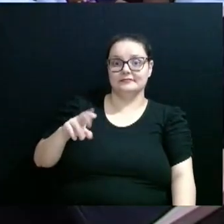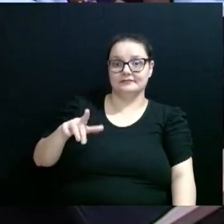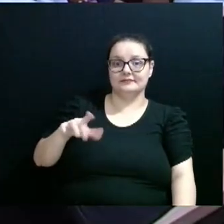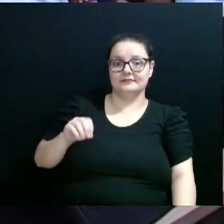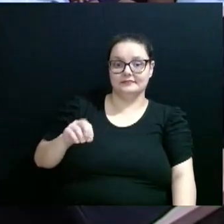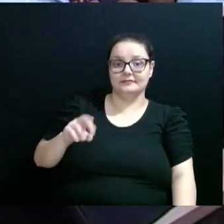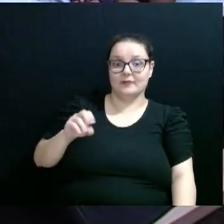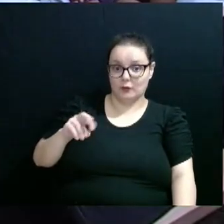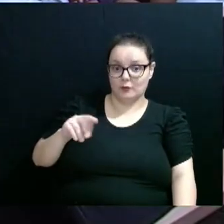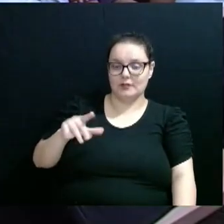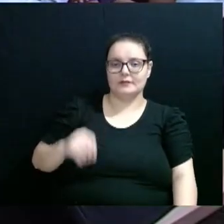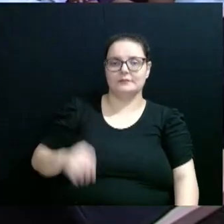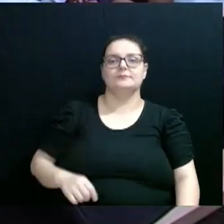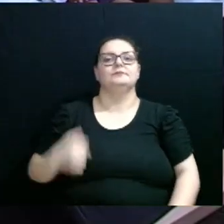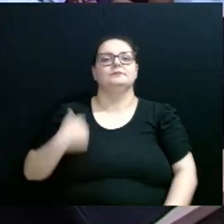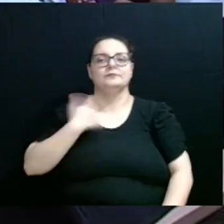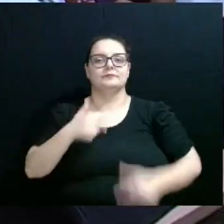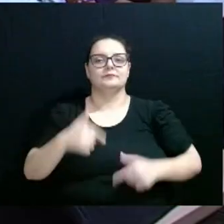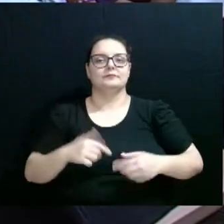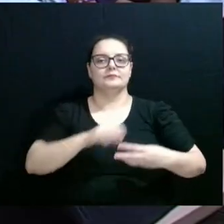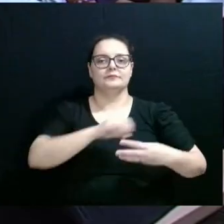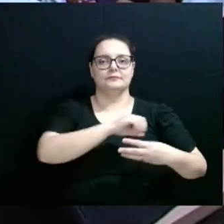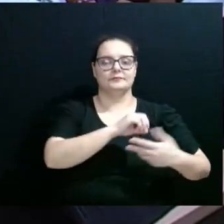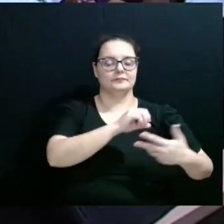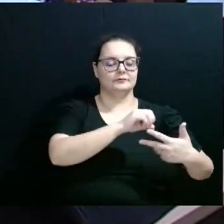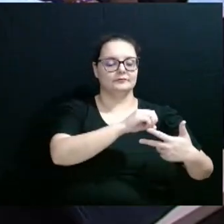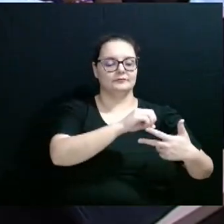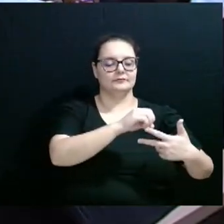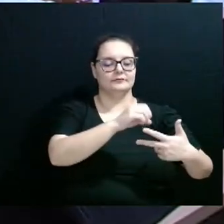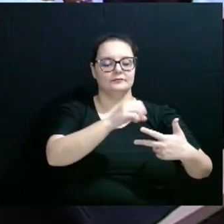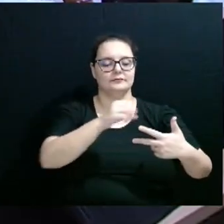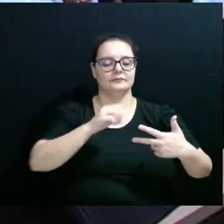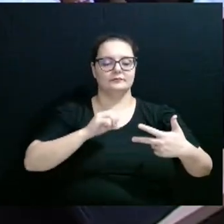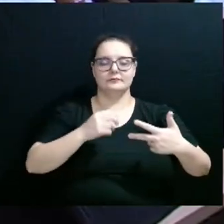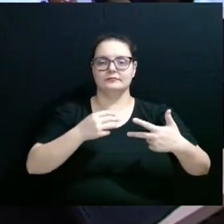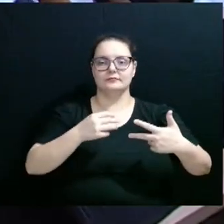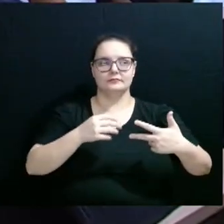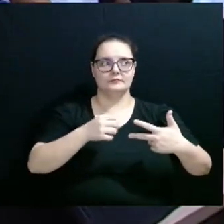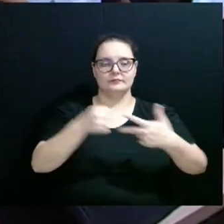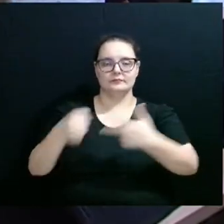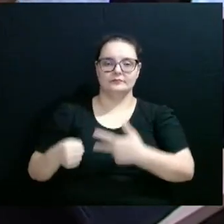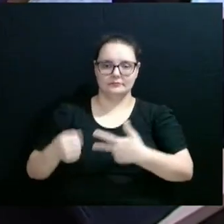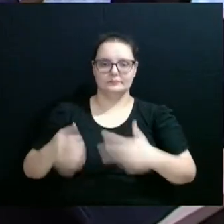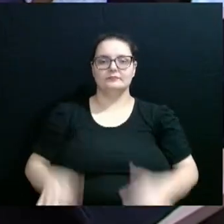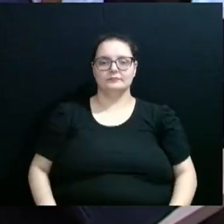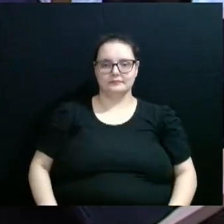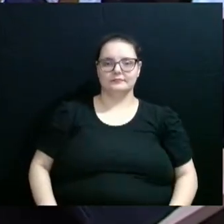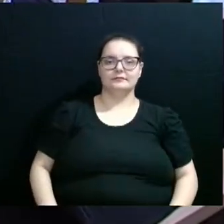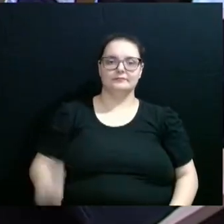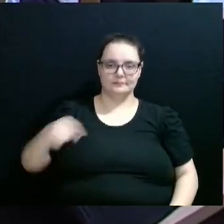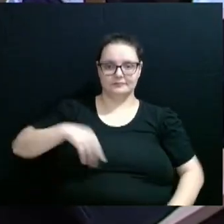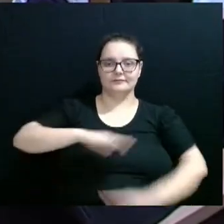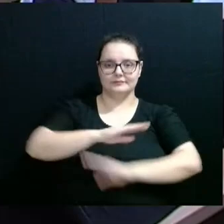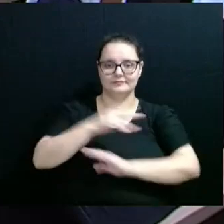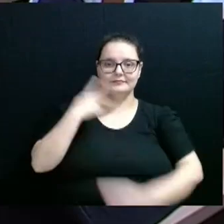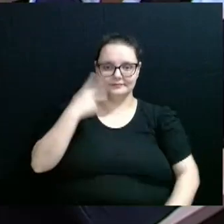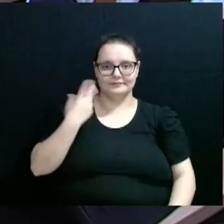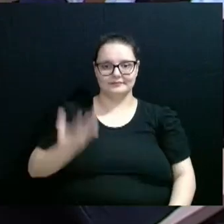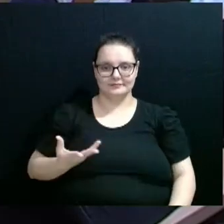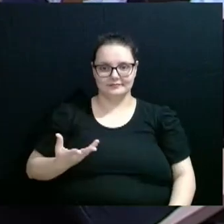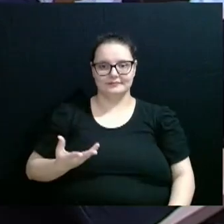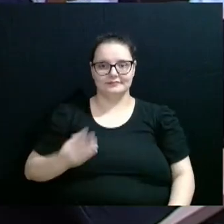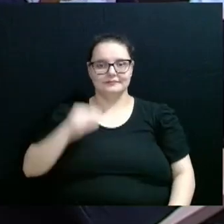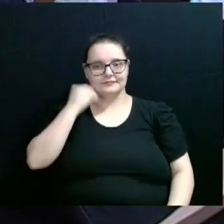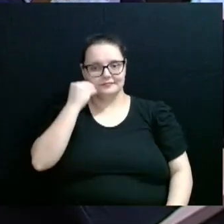o Executivo, o Legislativo e o Judiciário, e ter essa oportunidade de vir para a Câmara para vivenciar é única, né? Porque para eles tem muito